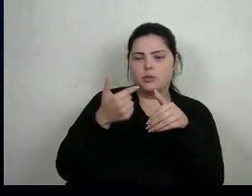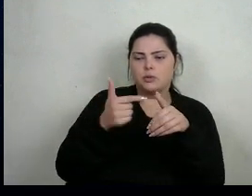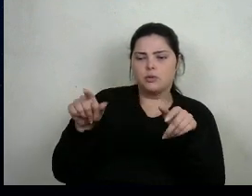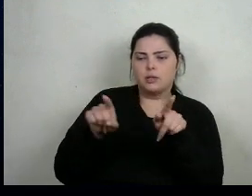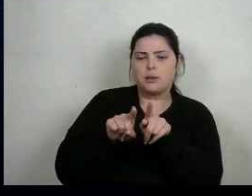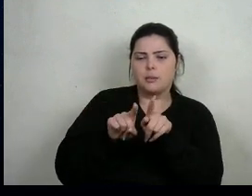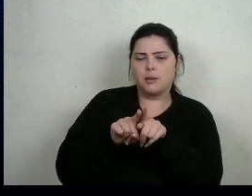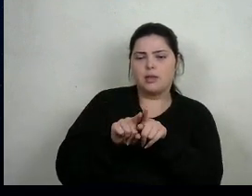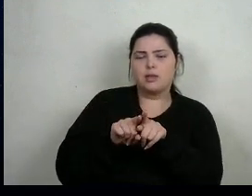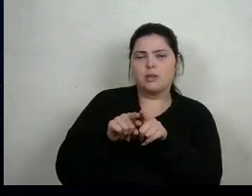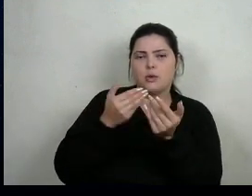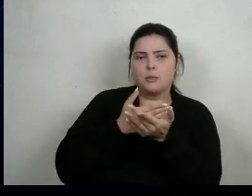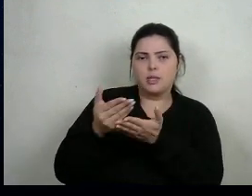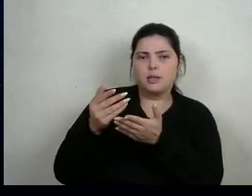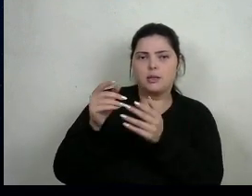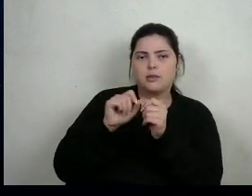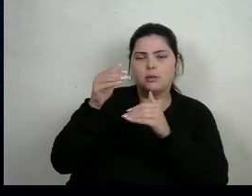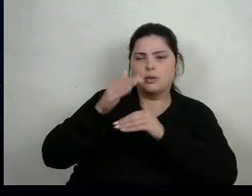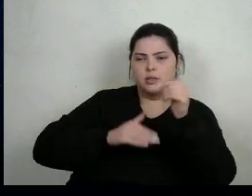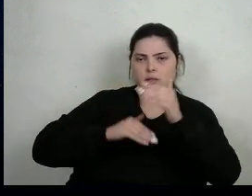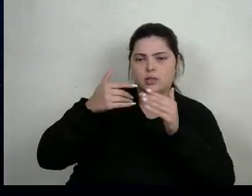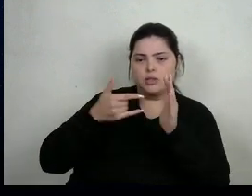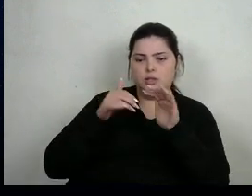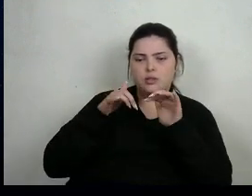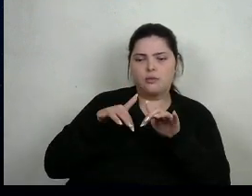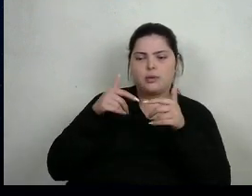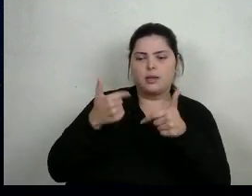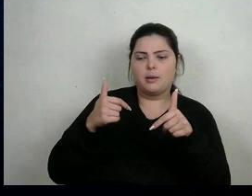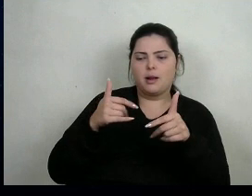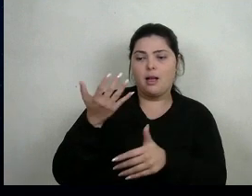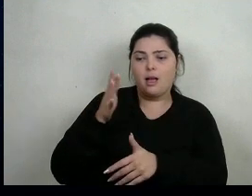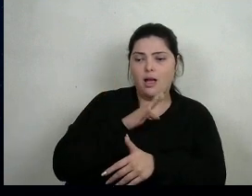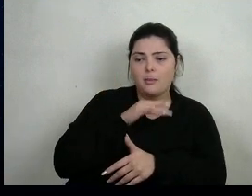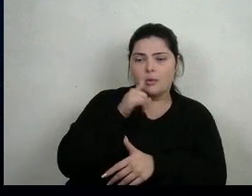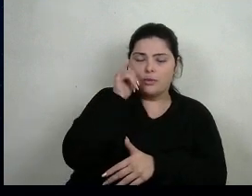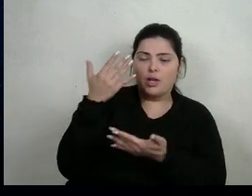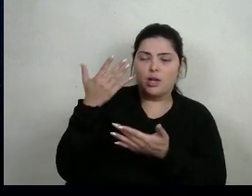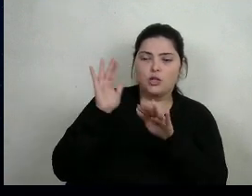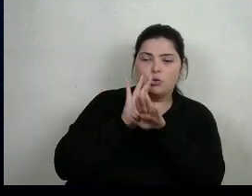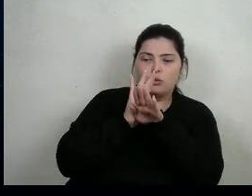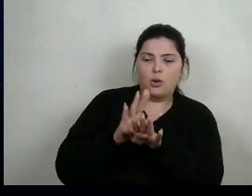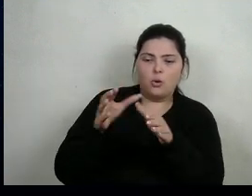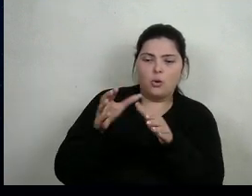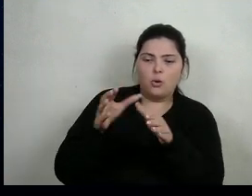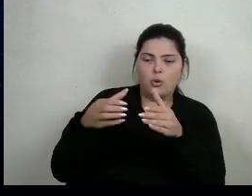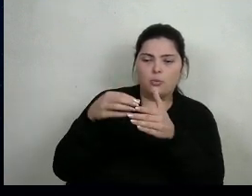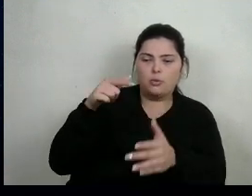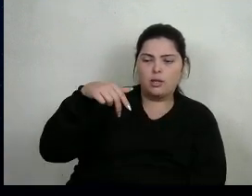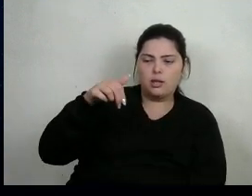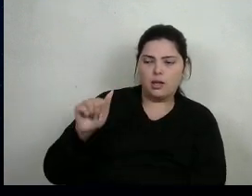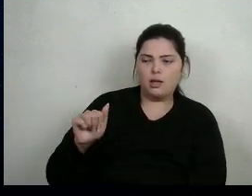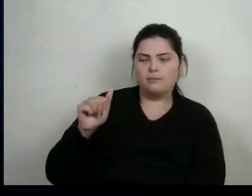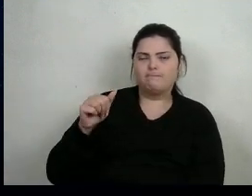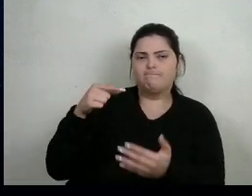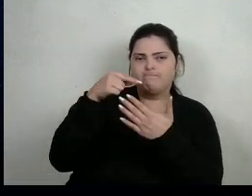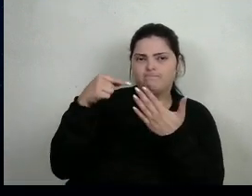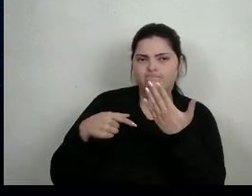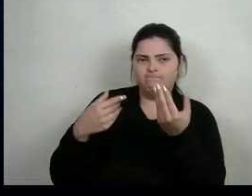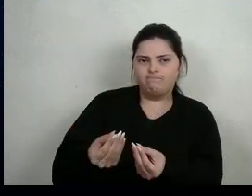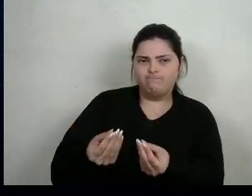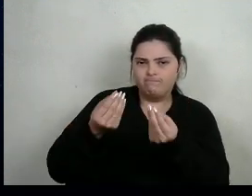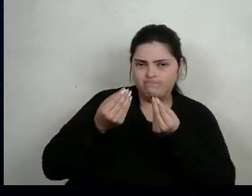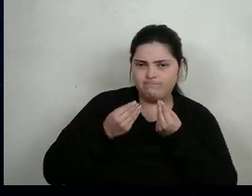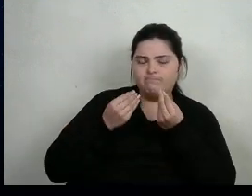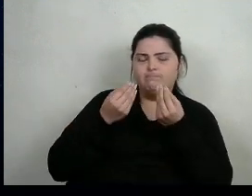a fazer o meu time de desenvolvimento trabalhar muito rápido e não ajudar na minha equipe de que há Todas aquelas entregas aqueles builds